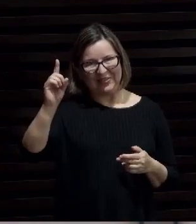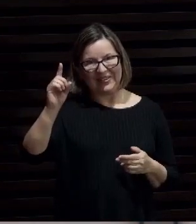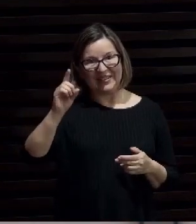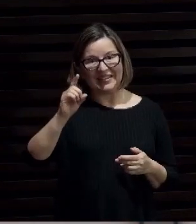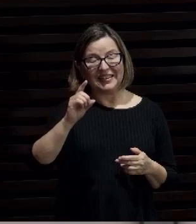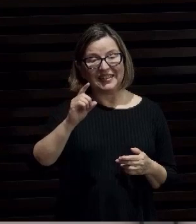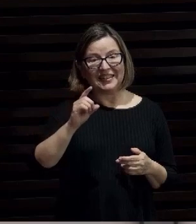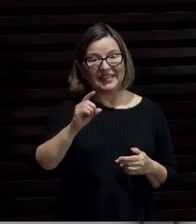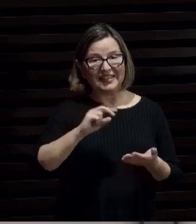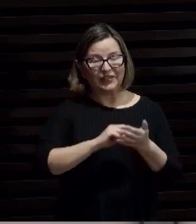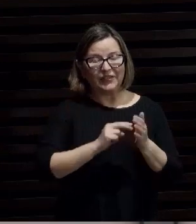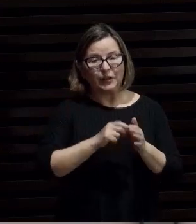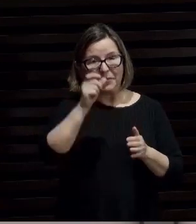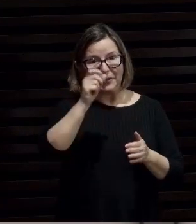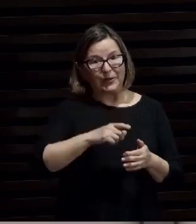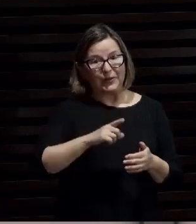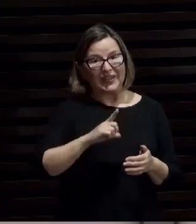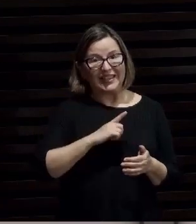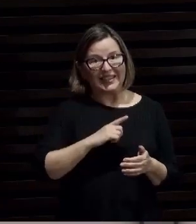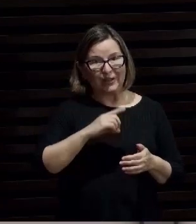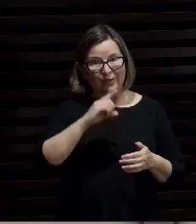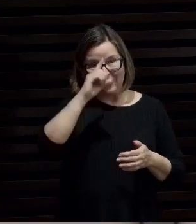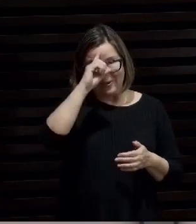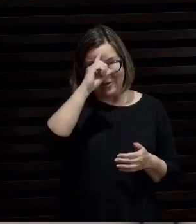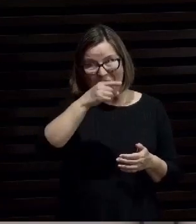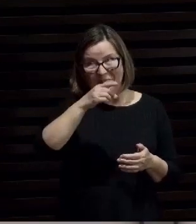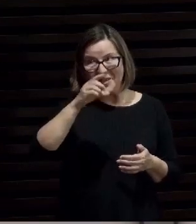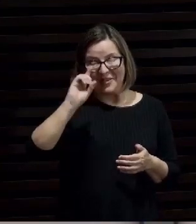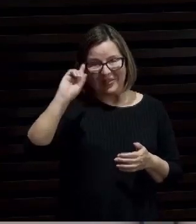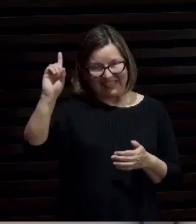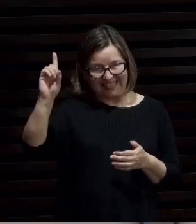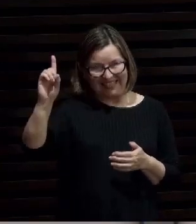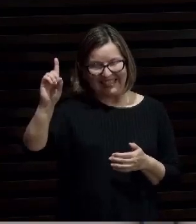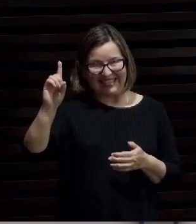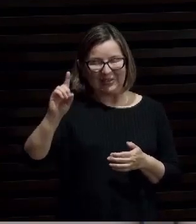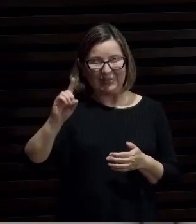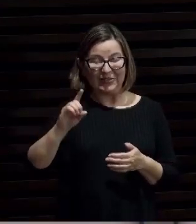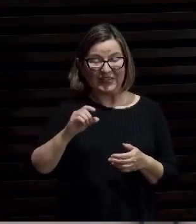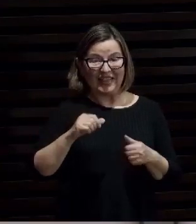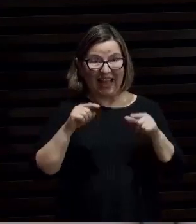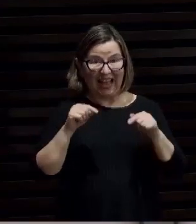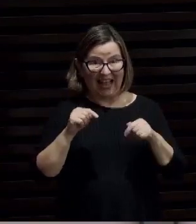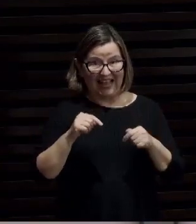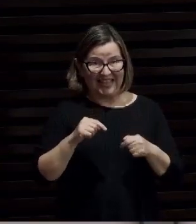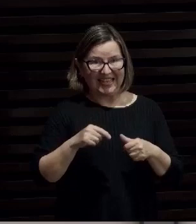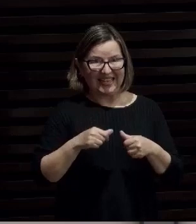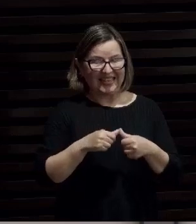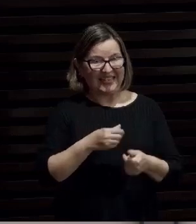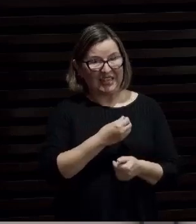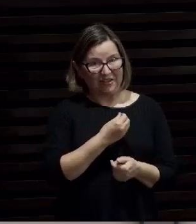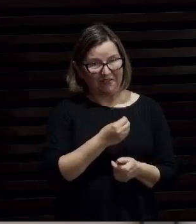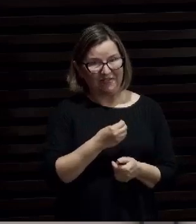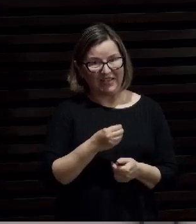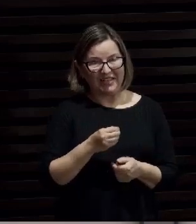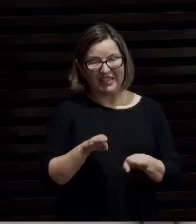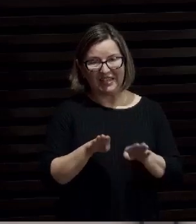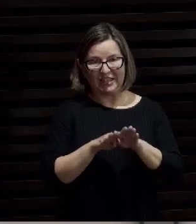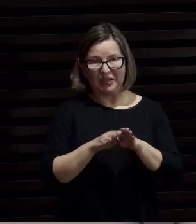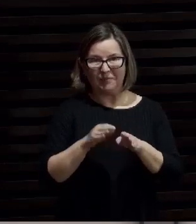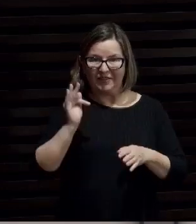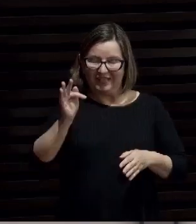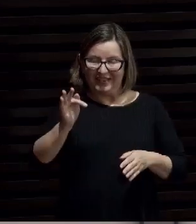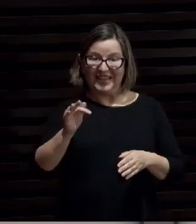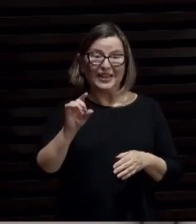no coração do indivíduo, seja na comunidade do seu povo, nesta vida ou na vindoura. E somente os filhos